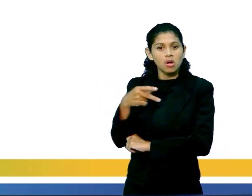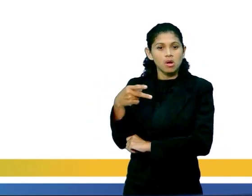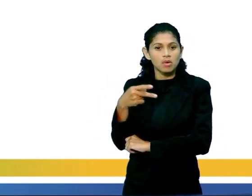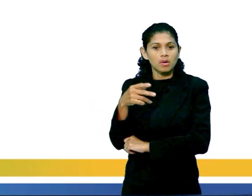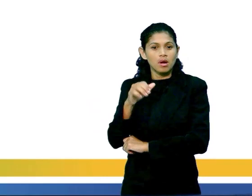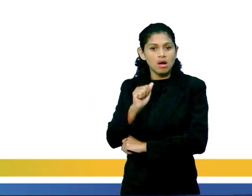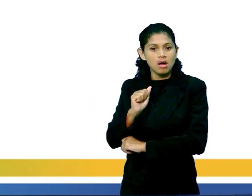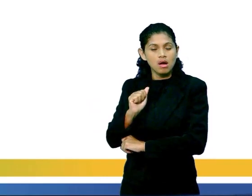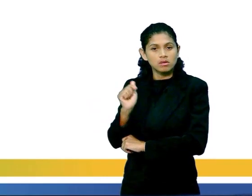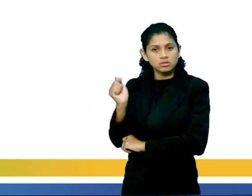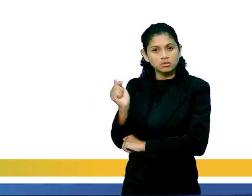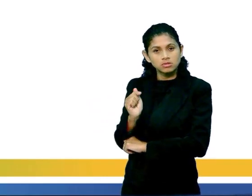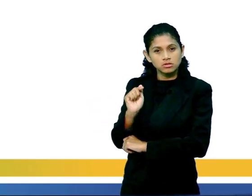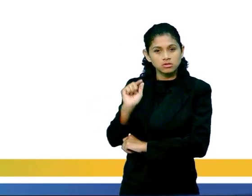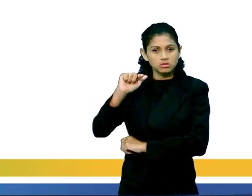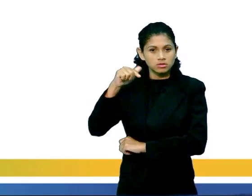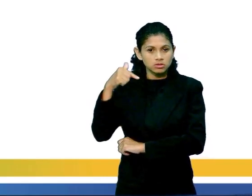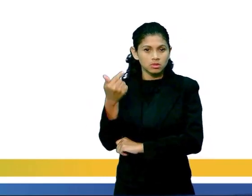menos